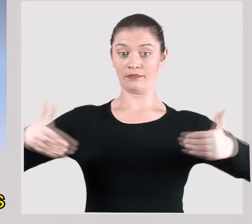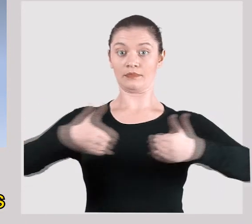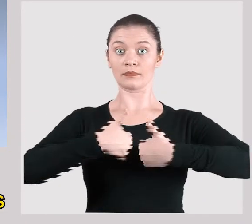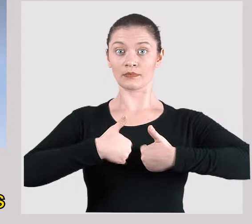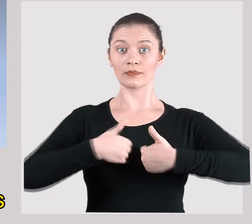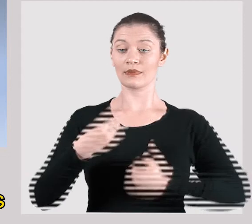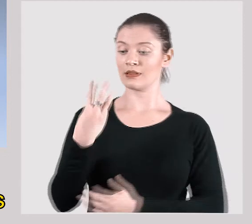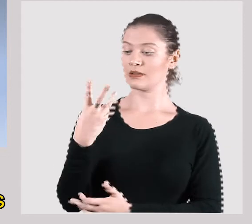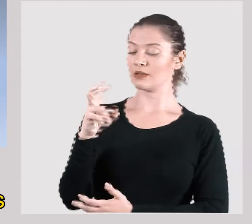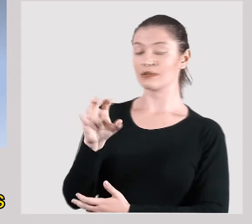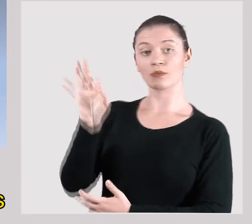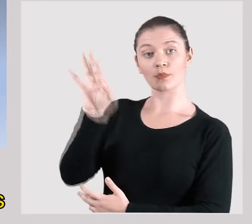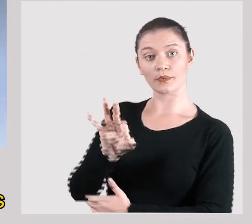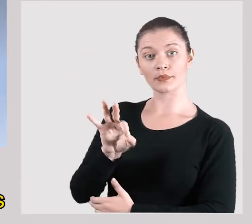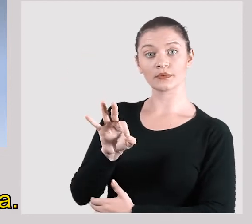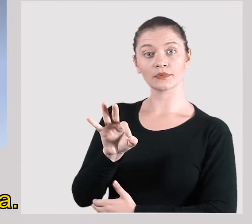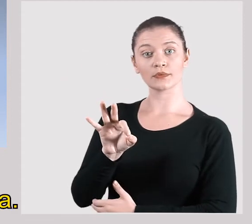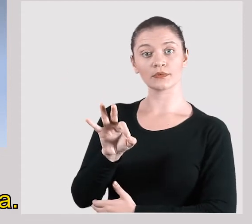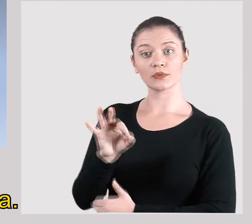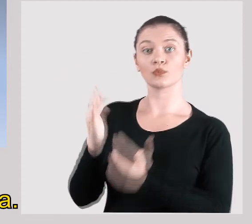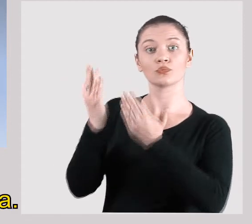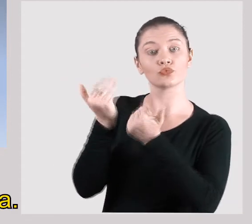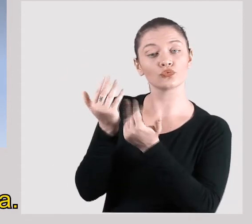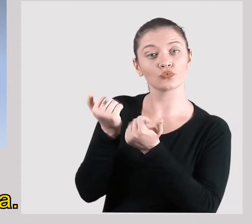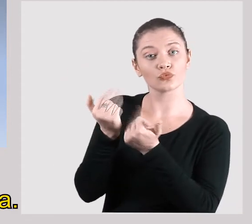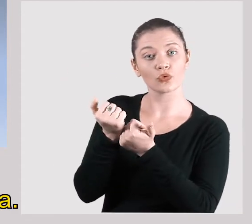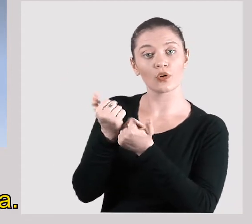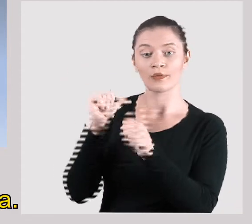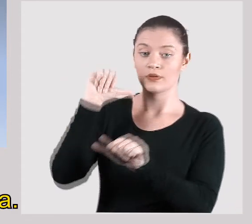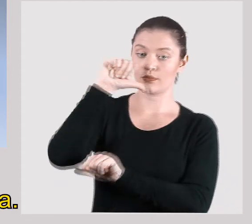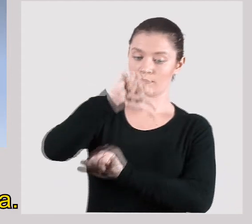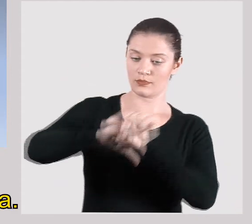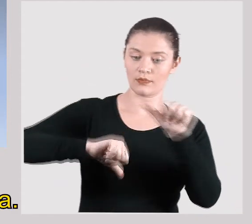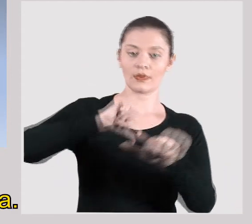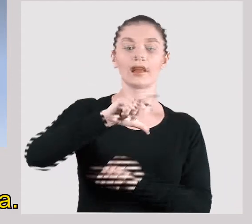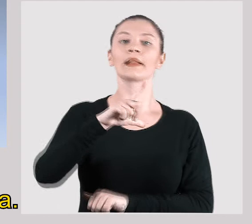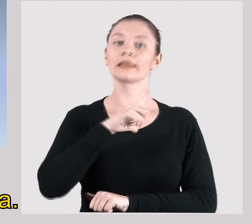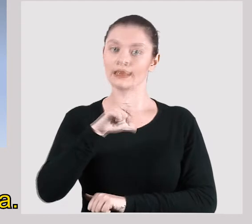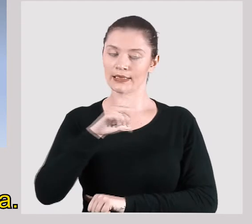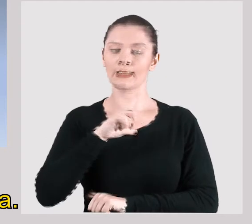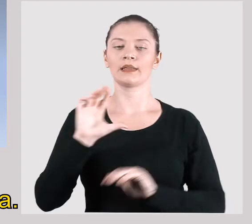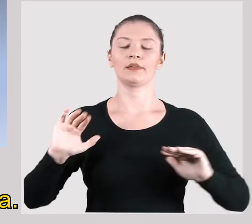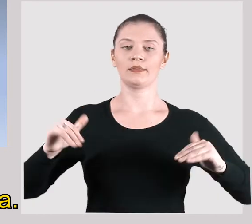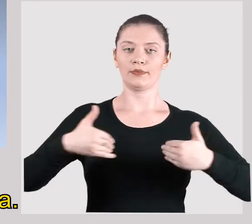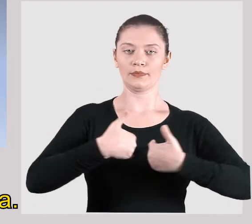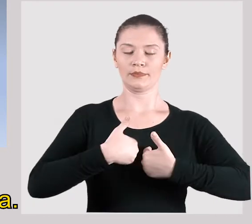35% da amostra desses jovens que estão transicionando tem alguma coisa do espectro